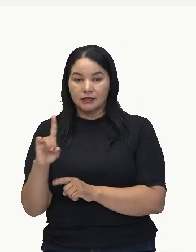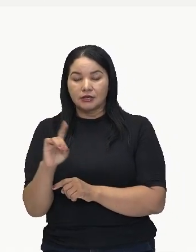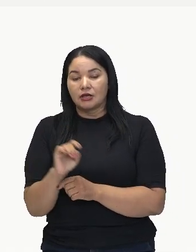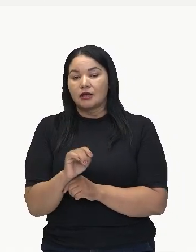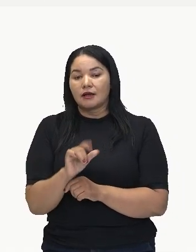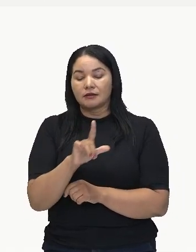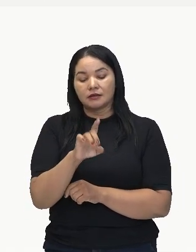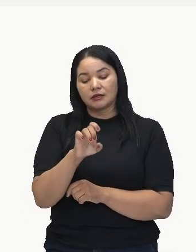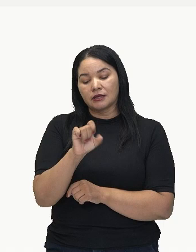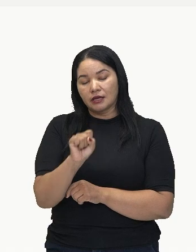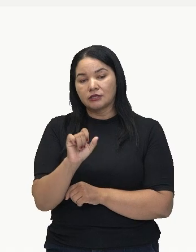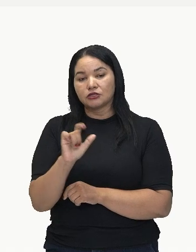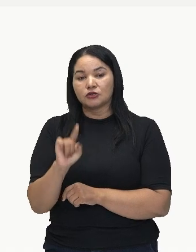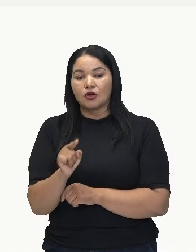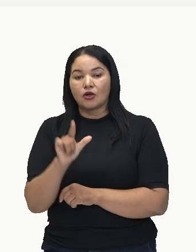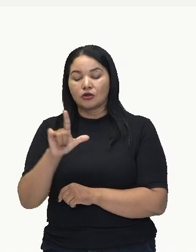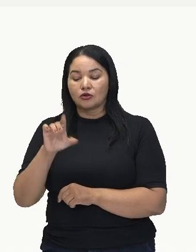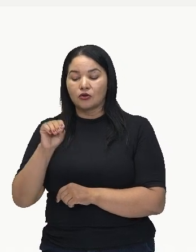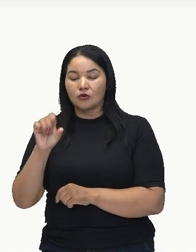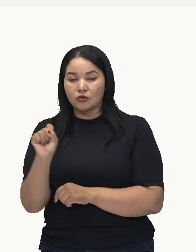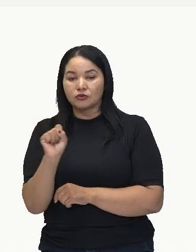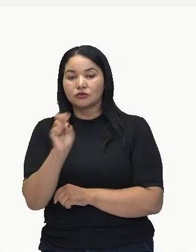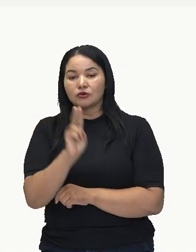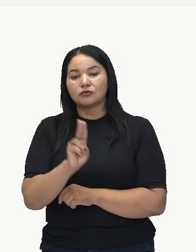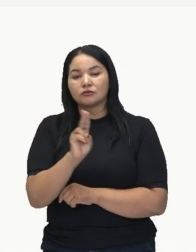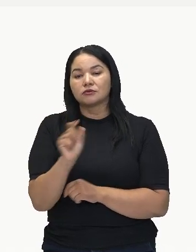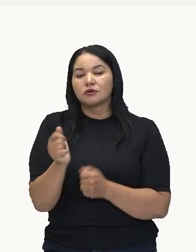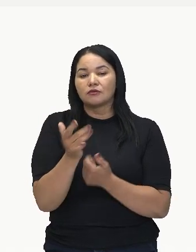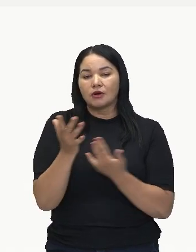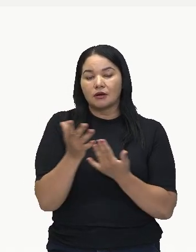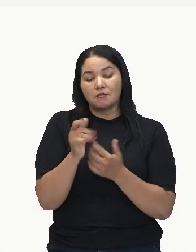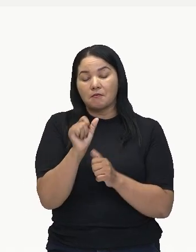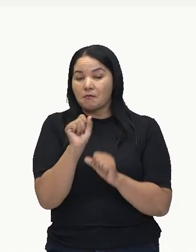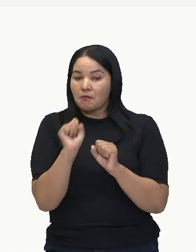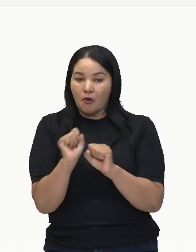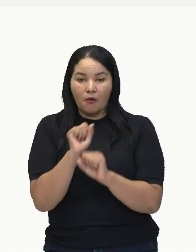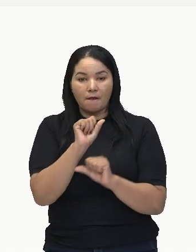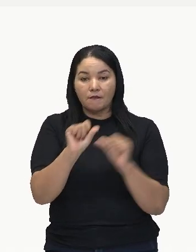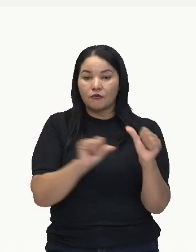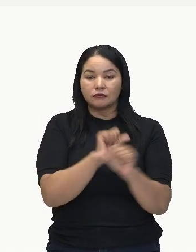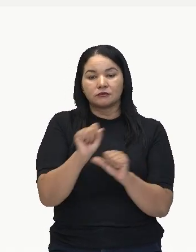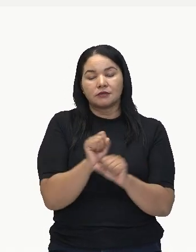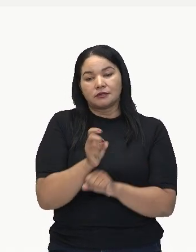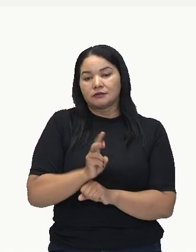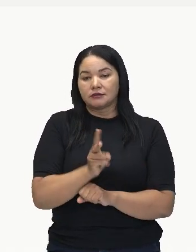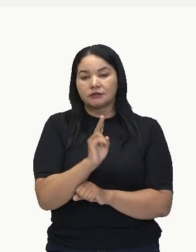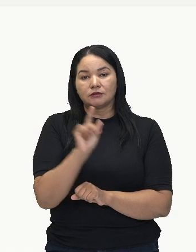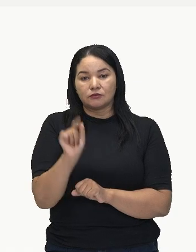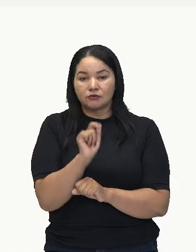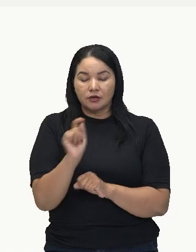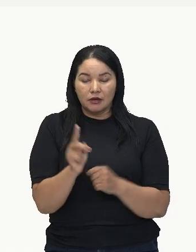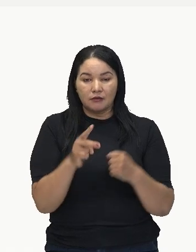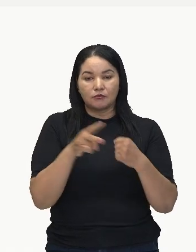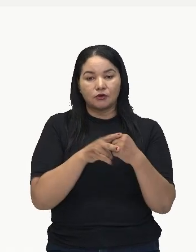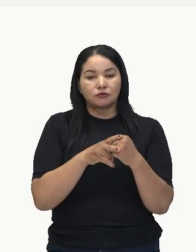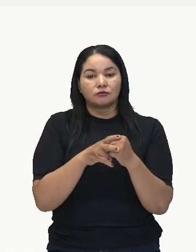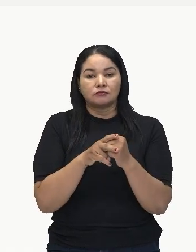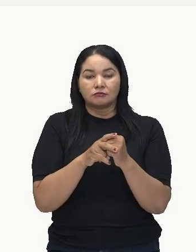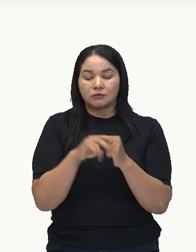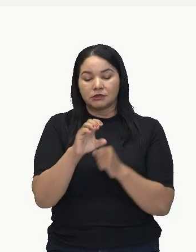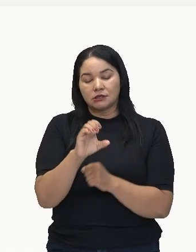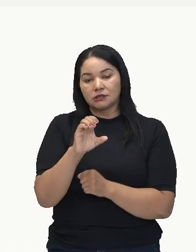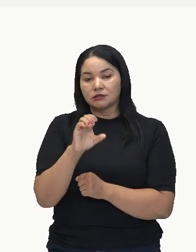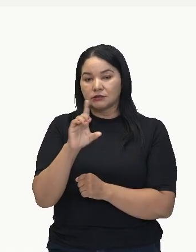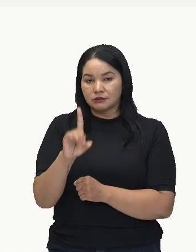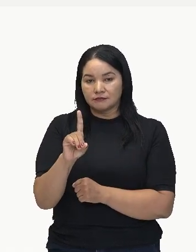se cambia sempre, sempre. Cambiar é mudar, né? Sempre você vai mudar o quê? Pronome complemento indireto. É esse